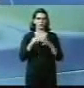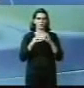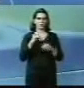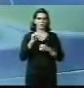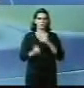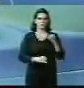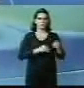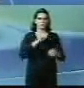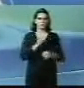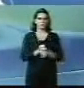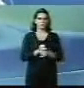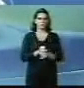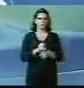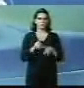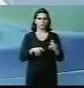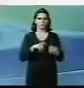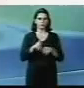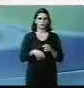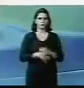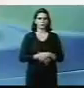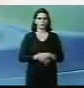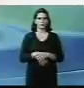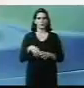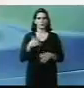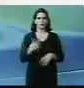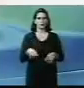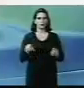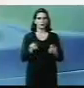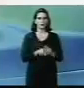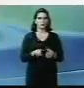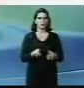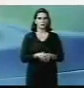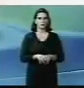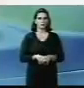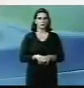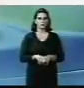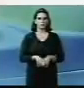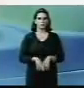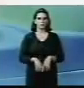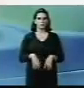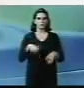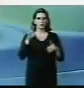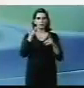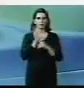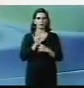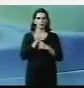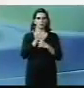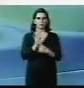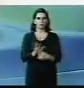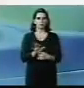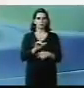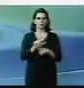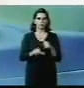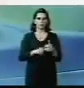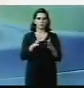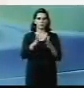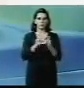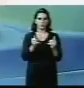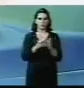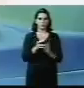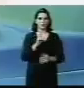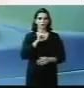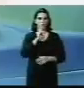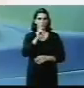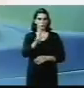virtual entre esses dois, ok? Outra função dele é a transferência de pedidos, respostas e